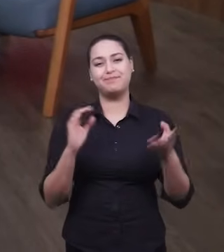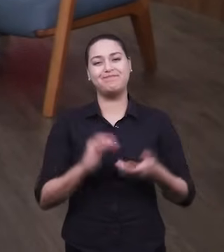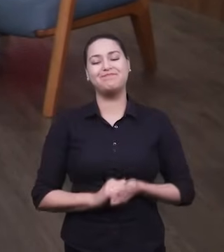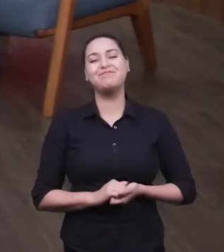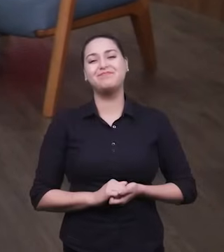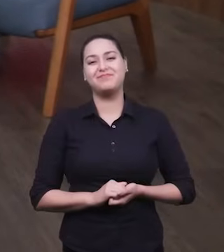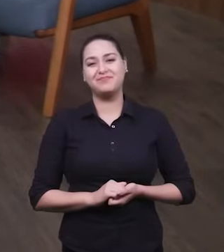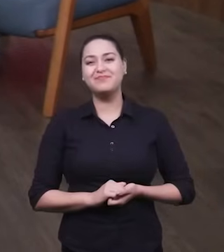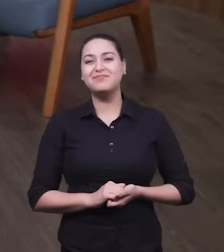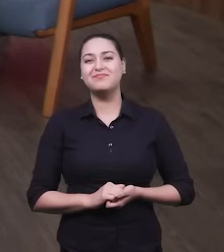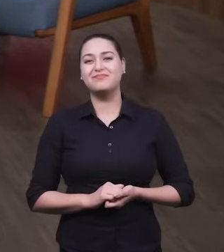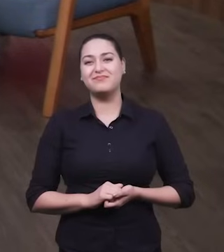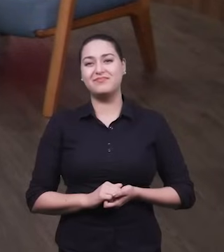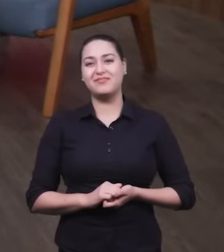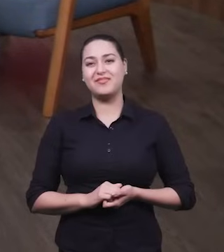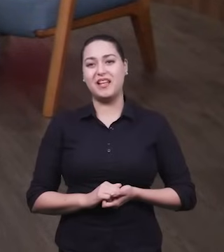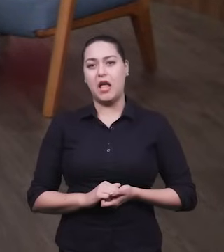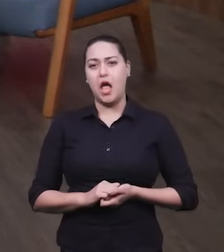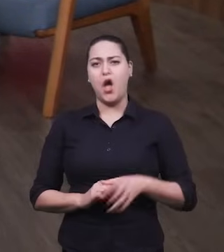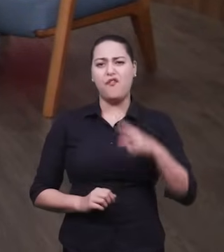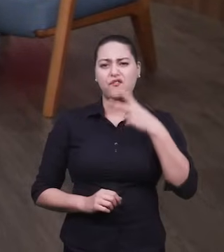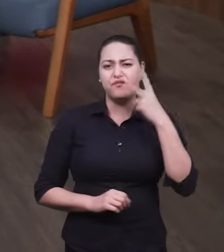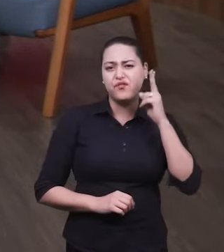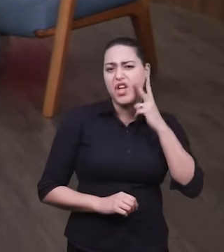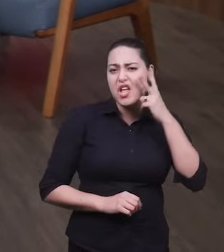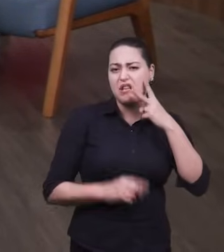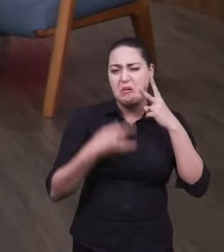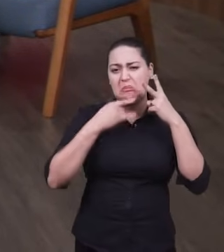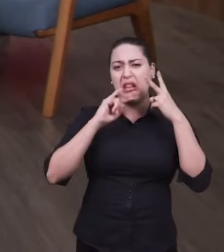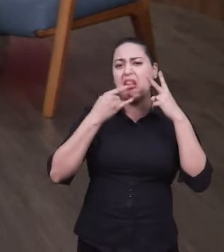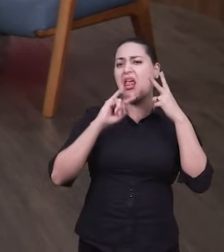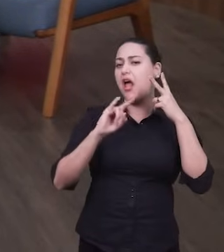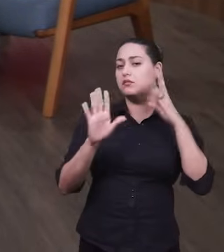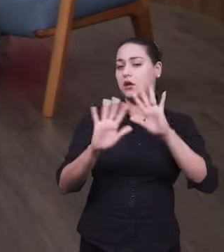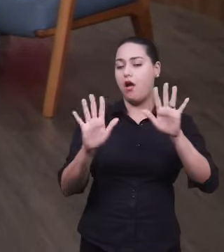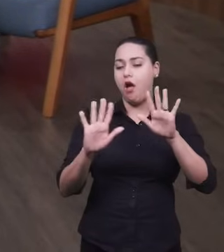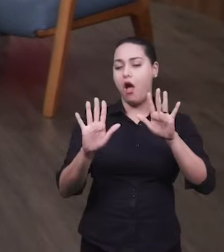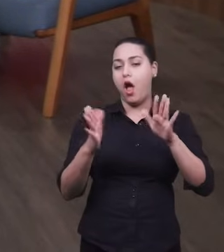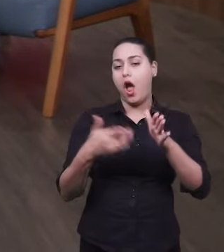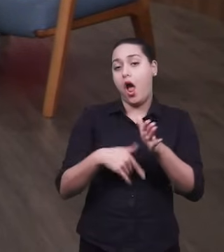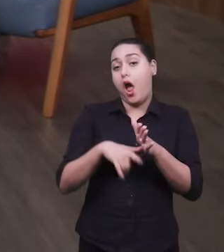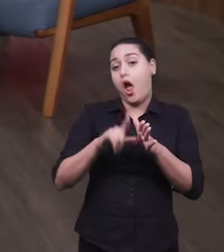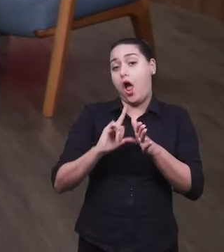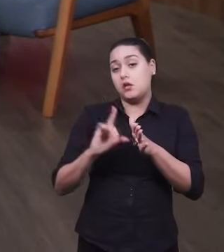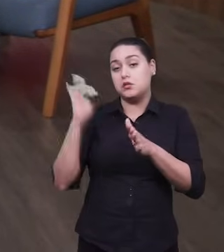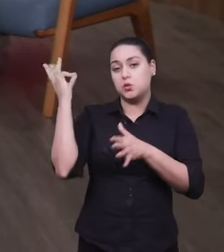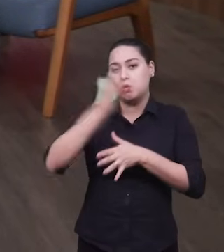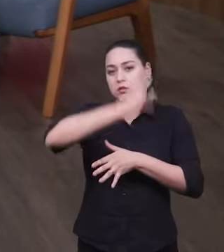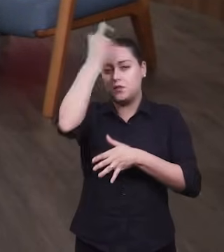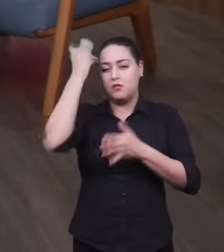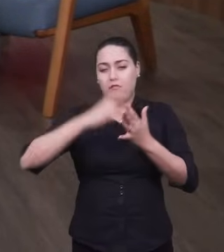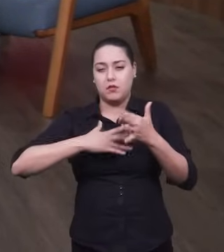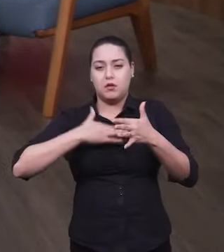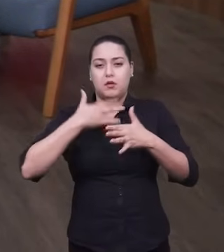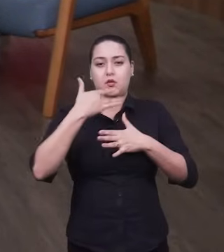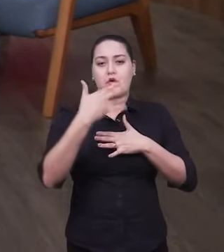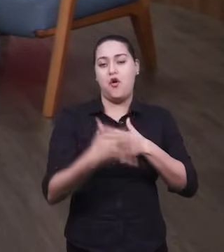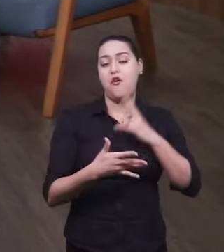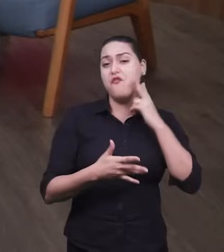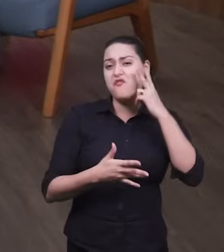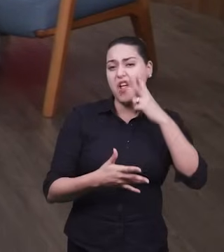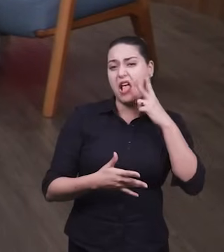Não vos embriagueis com o vinho, antes enchei-vos do Espírito Santo. Amém. Não vos embriagueis com o vinho em que há